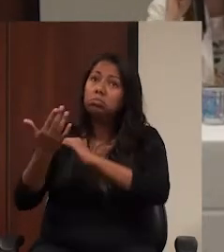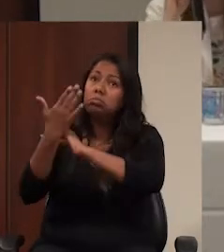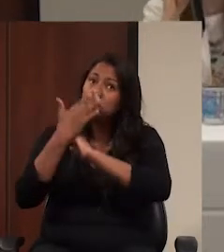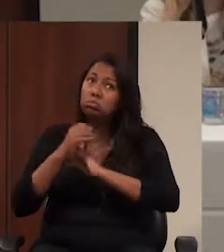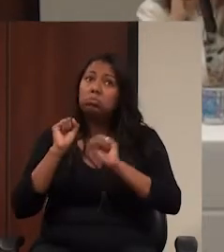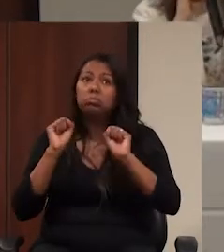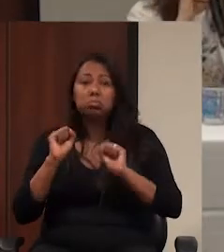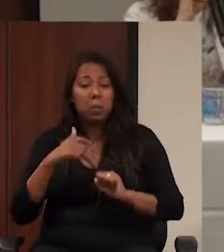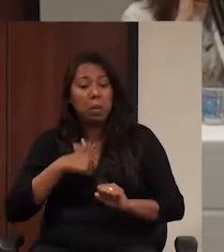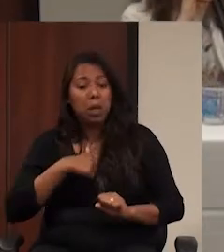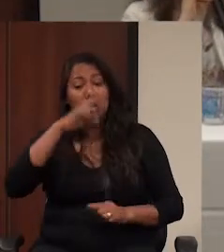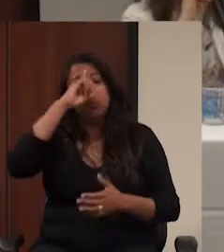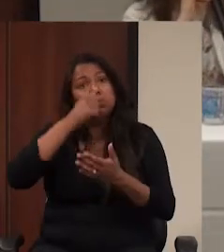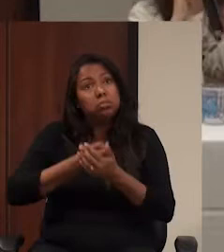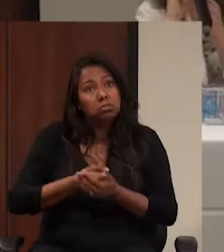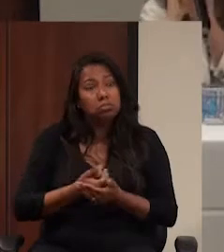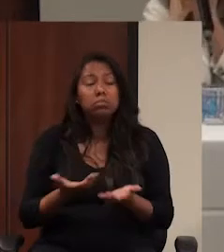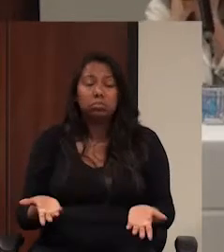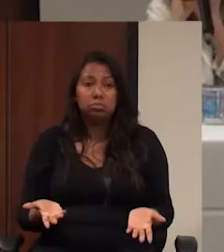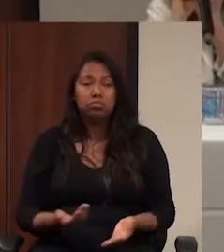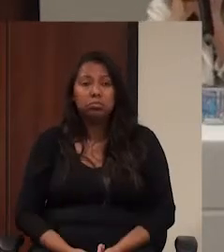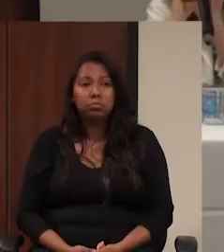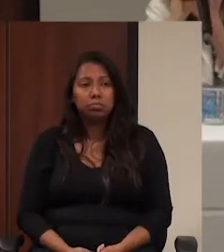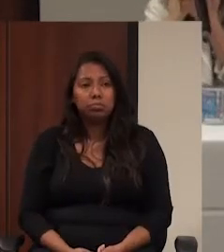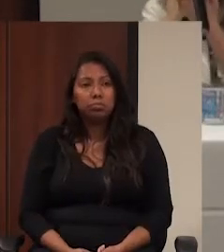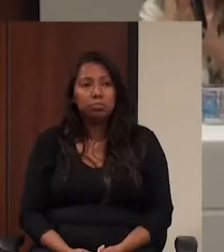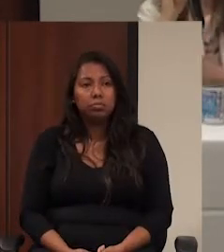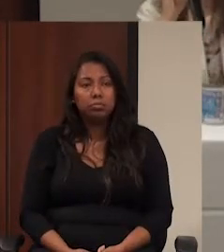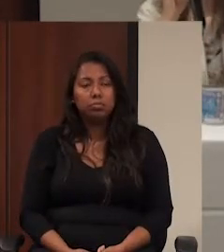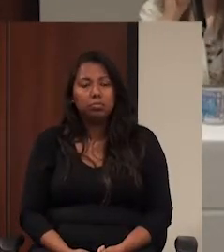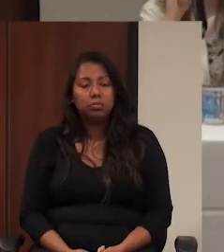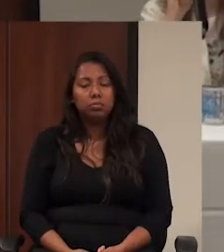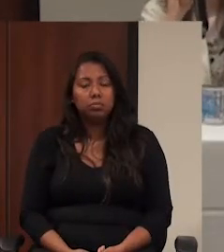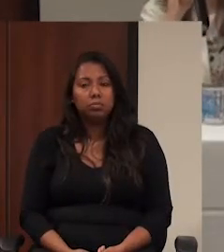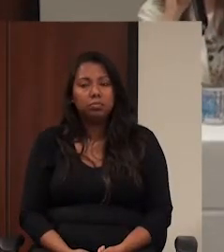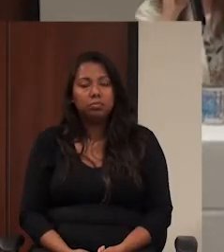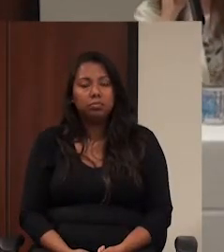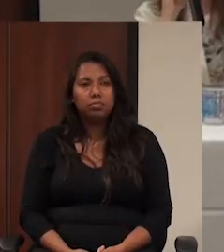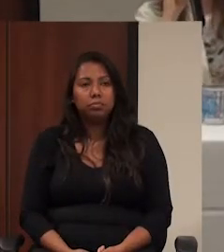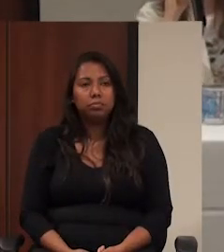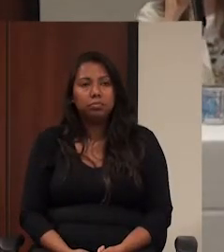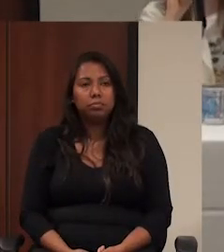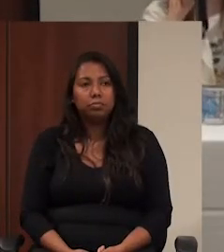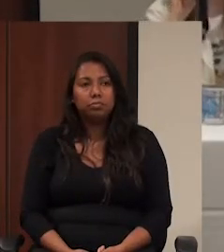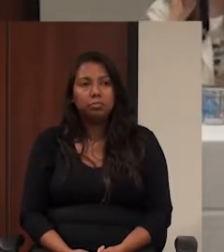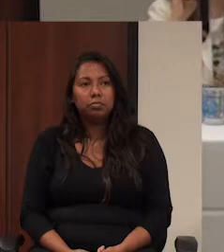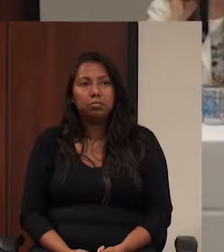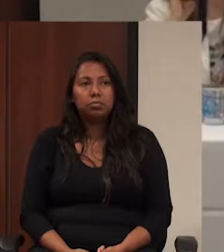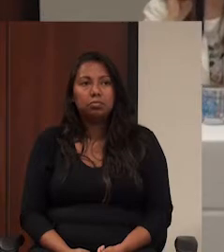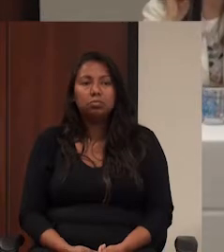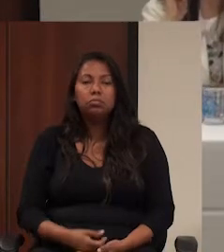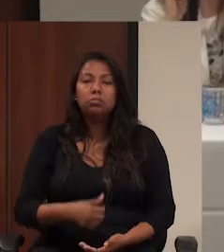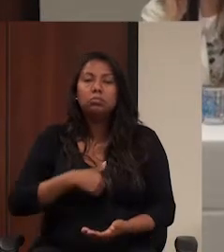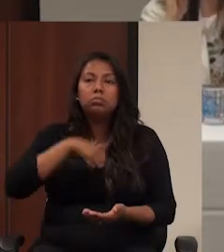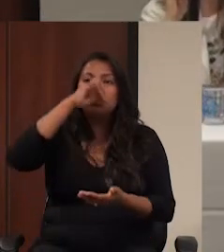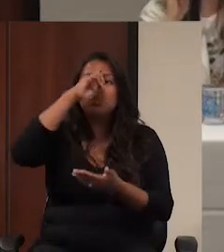sua autonomia, e continuar sendo autônoma com apoio. E, bom, a tomada de decisão apoiada